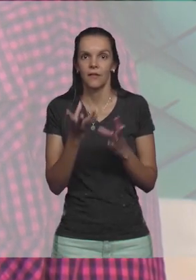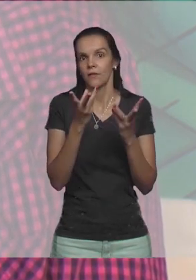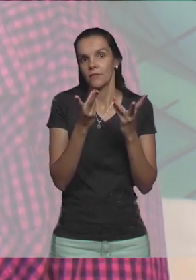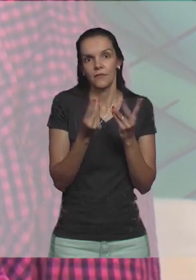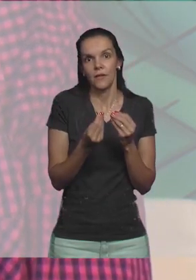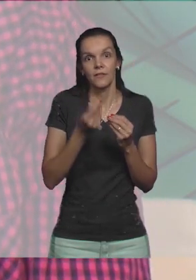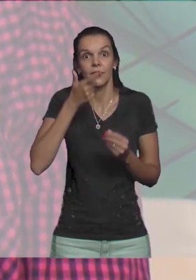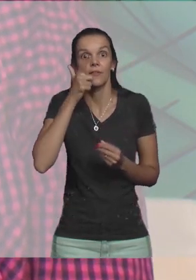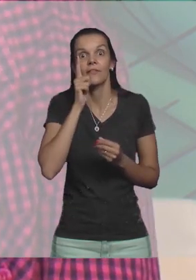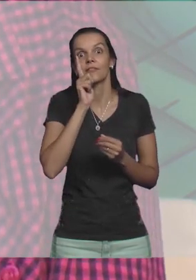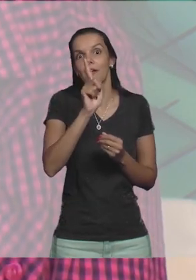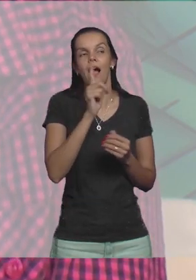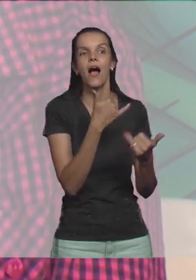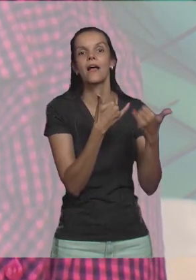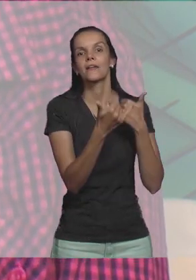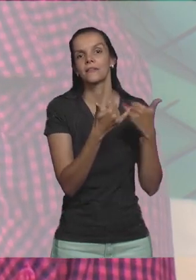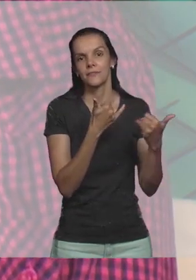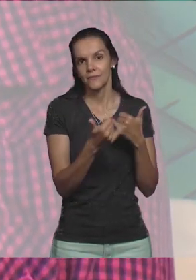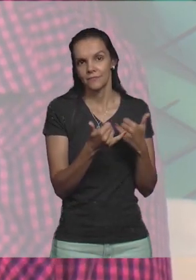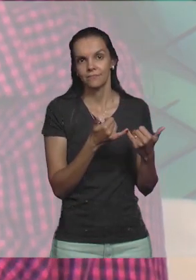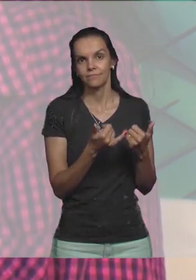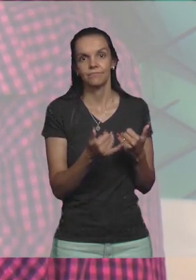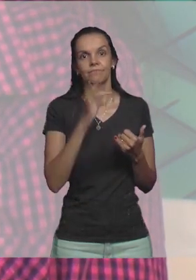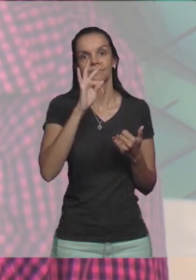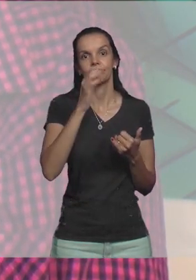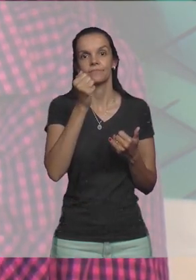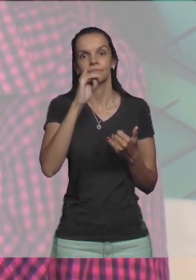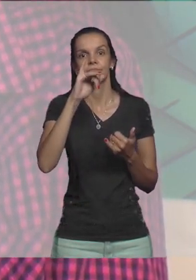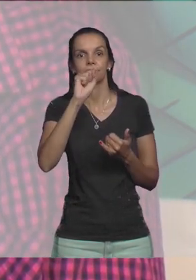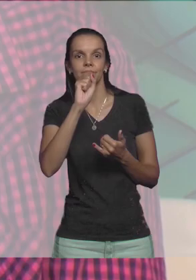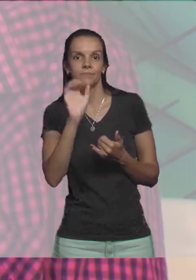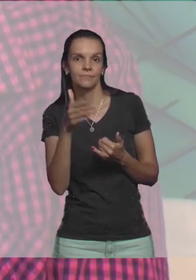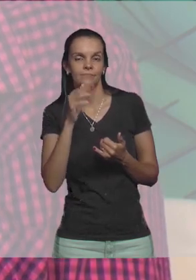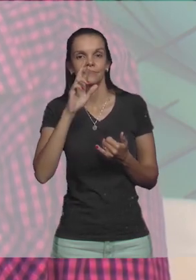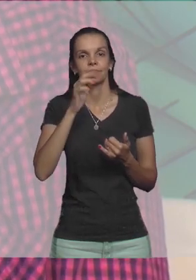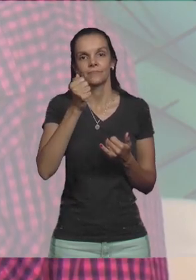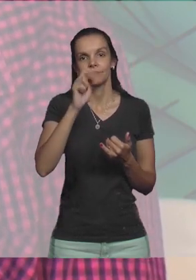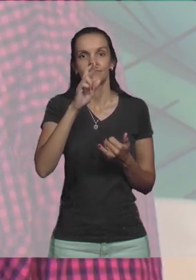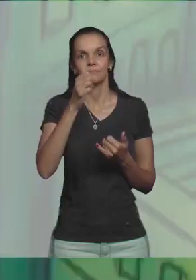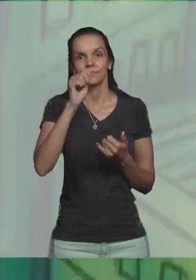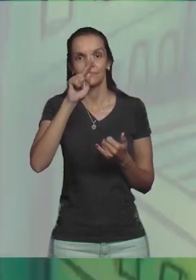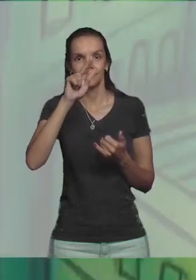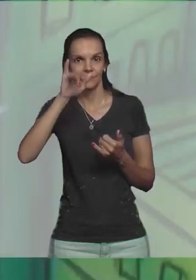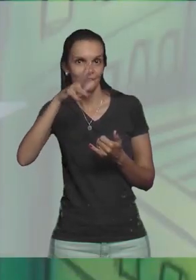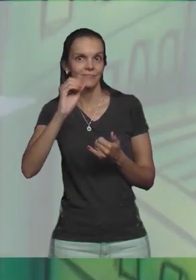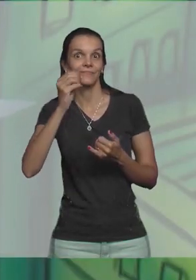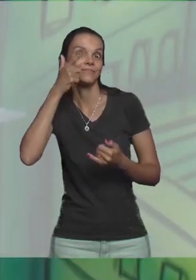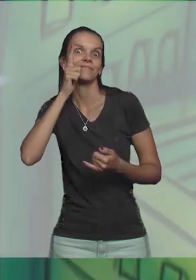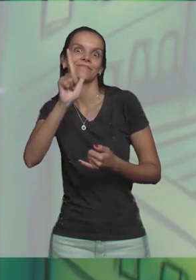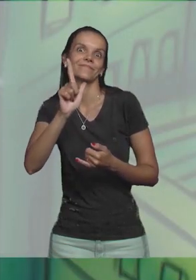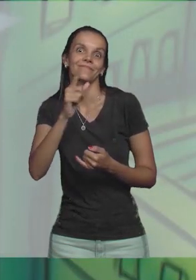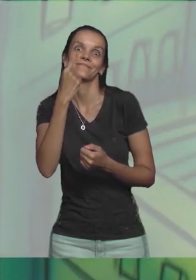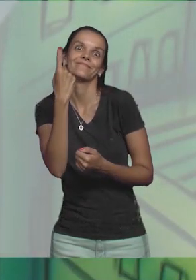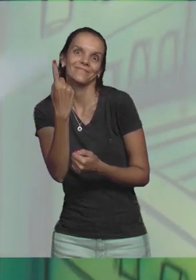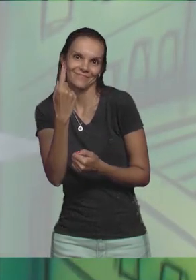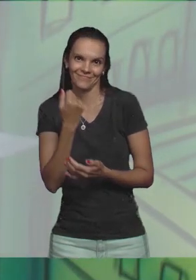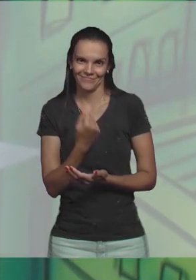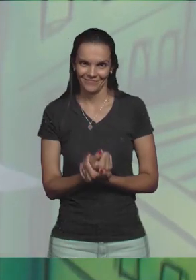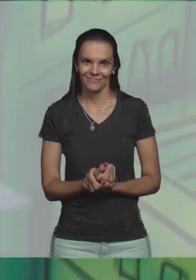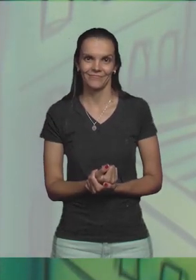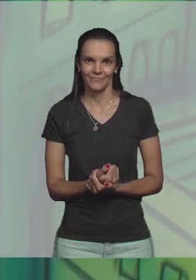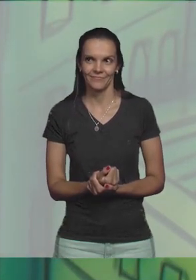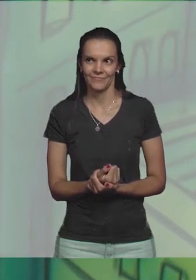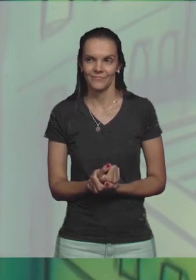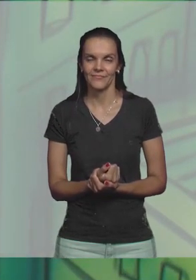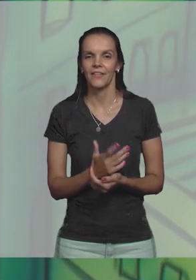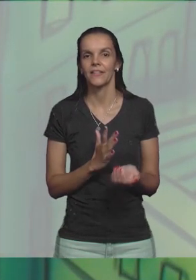pessoas que venceram na vida, é sempre o exemplo. Mas a Thaís Araújo conseguiu. Pois é, esses argumentos sempre